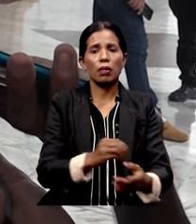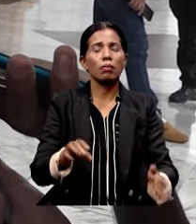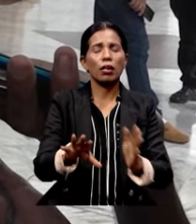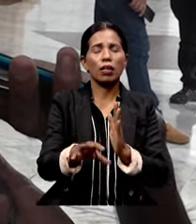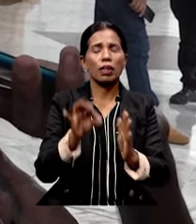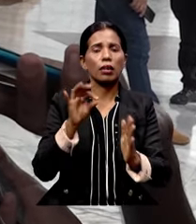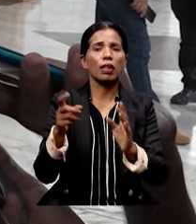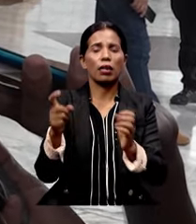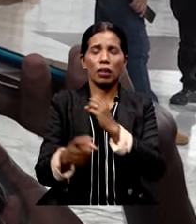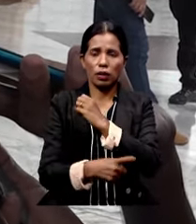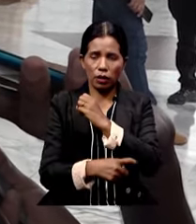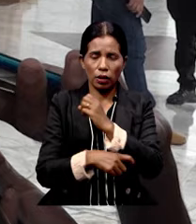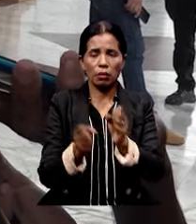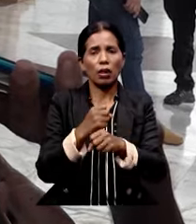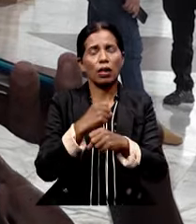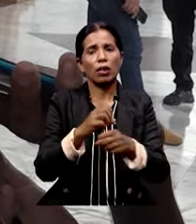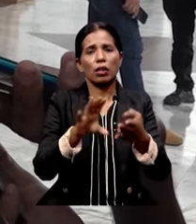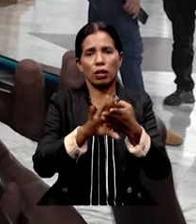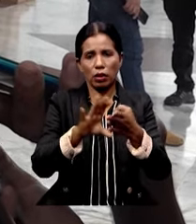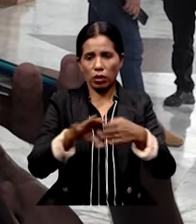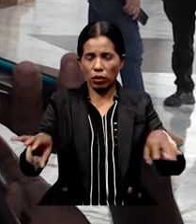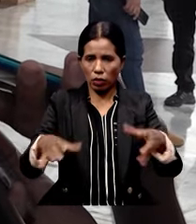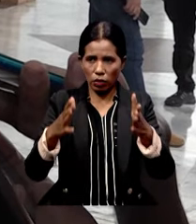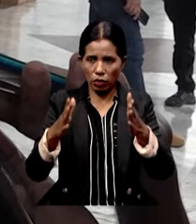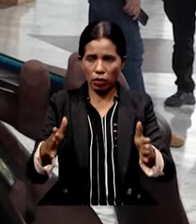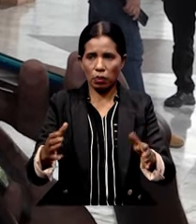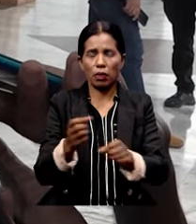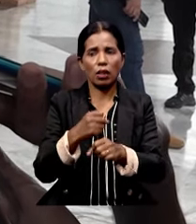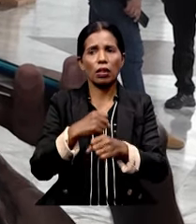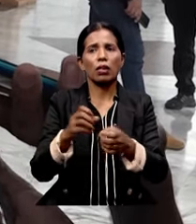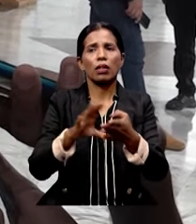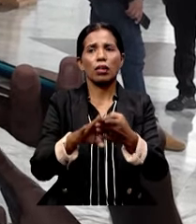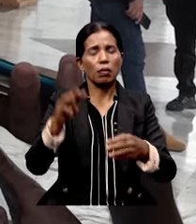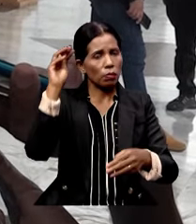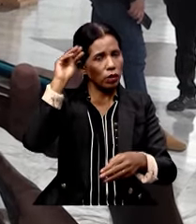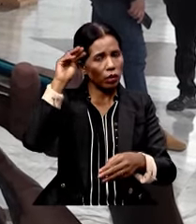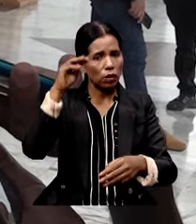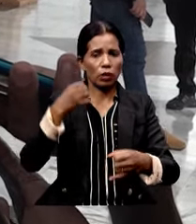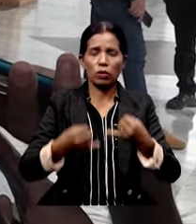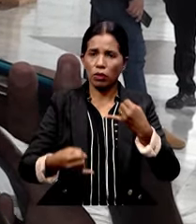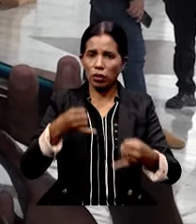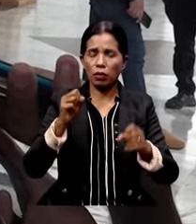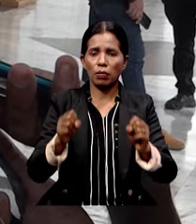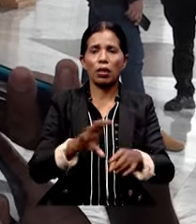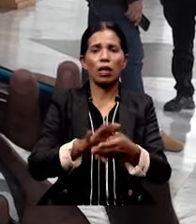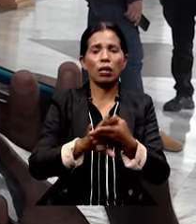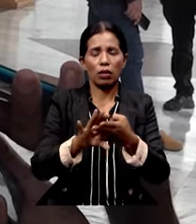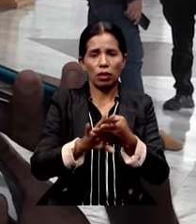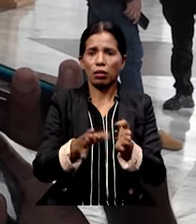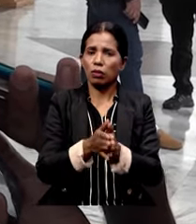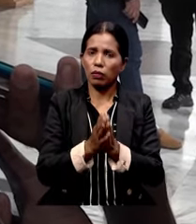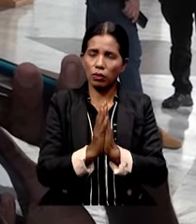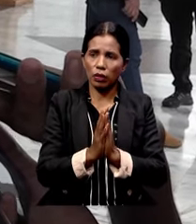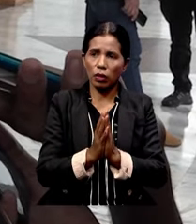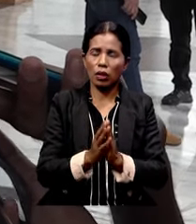belal pedido. Serviços prisionais, belal pedido. Ministério da Justiça, belal pedido. E